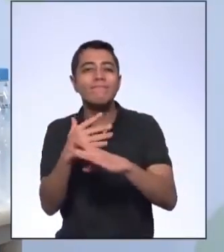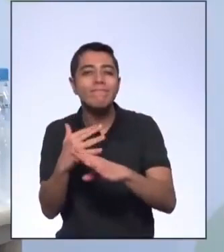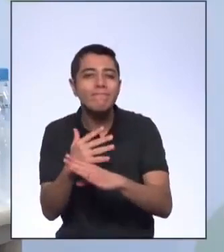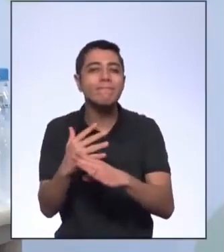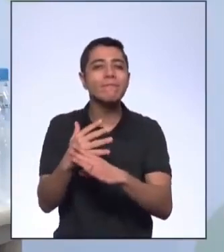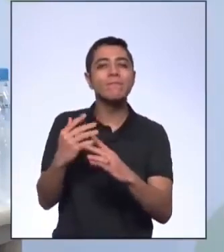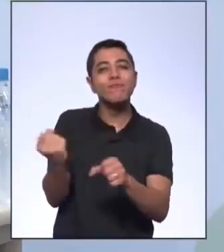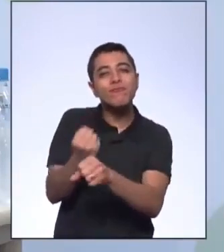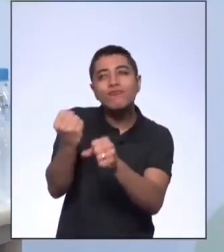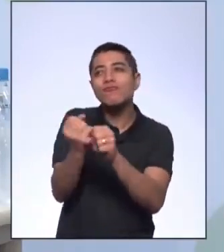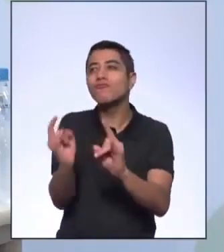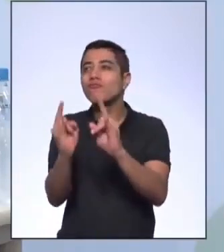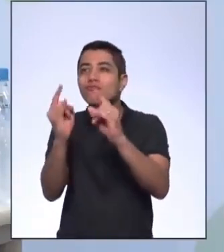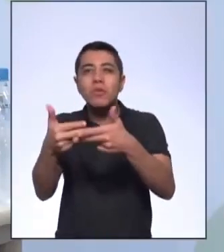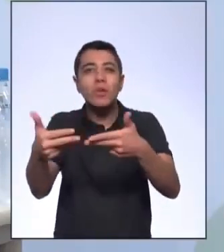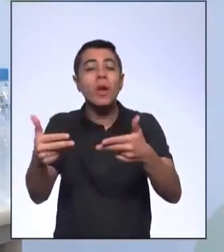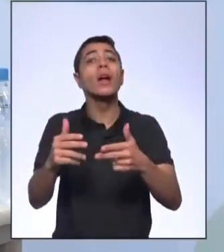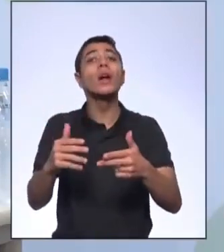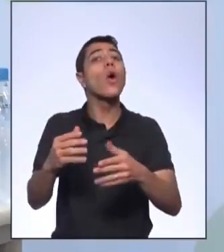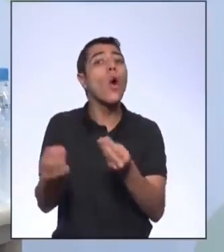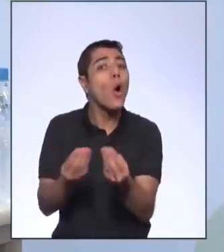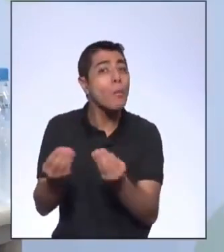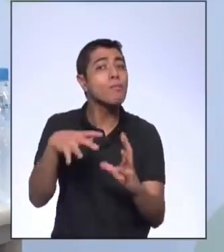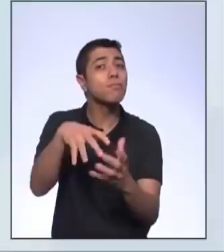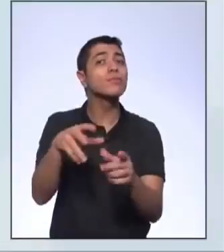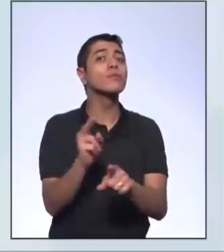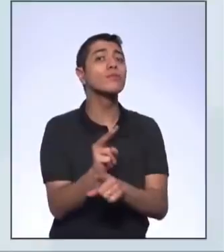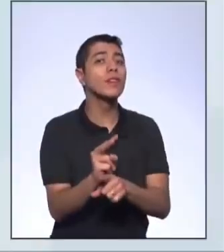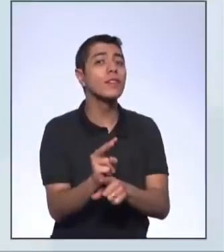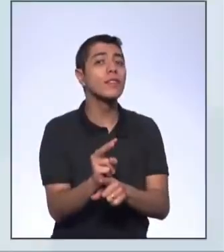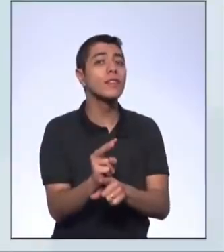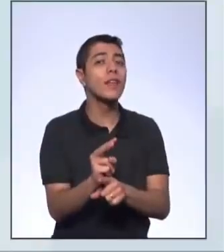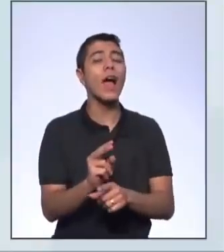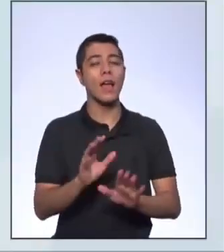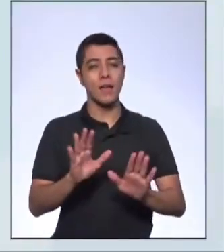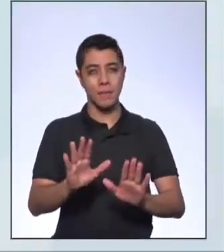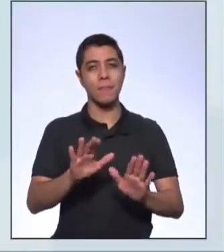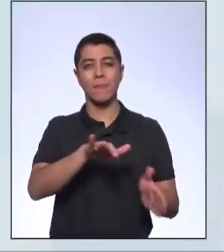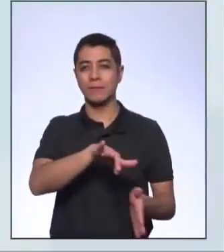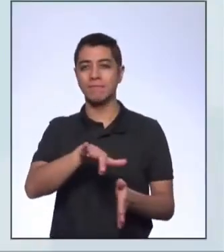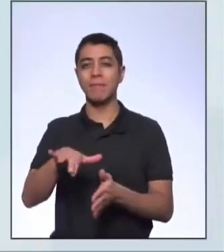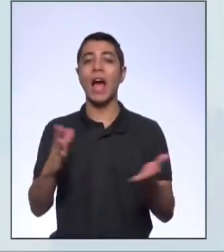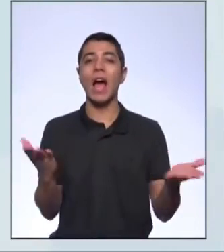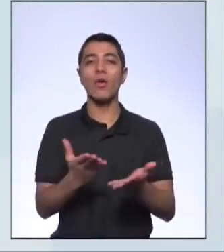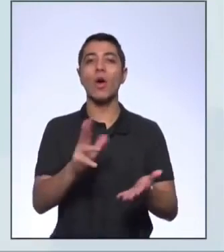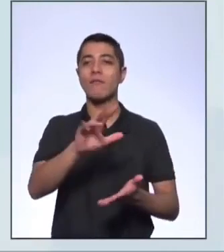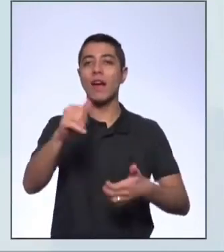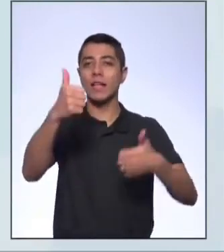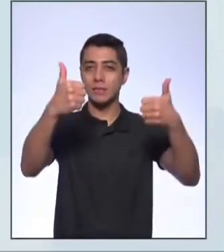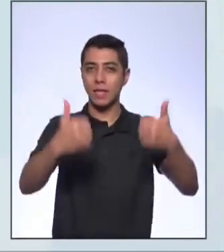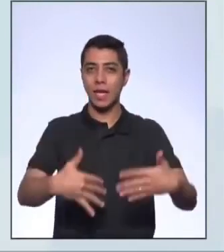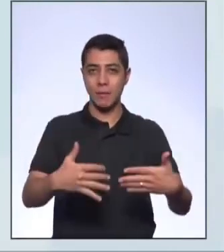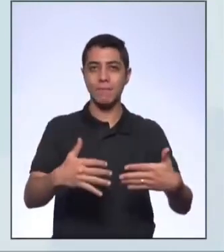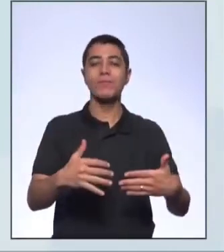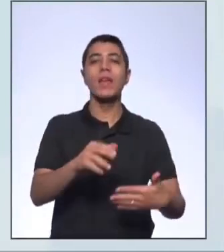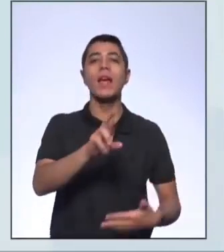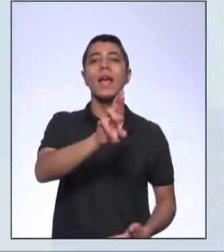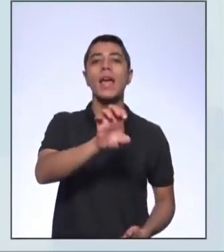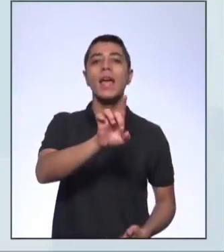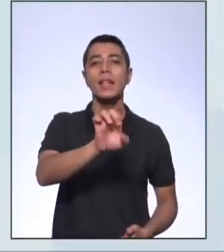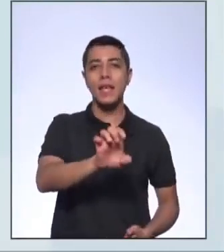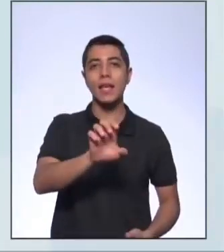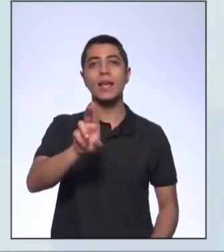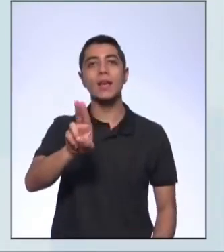vamos dar sequência e falou sobre a rede urbana então acompanha na tela o que que é uma rede urbana ela é um sistema de cidade